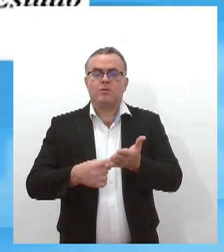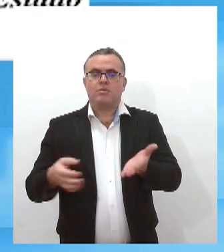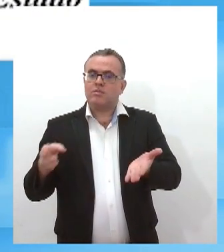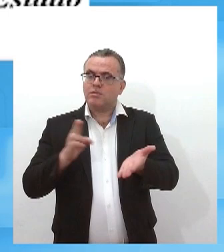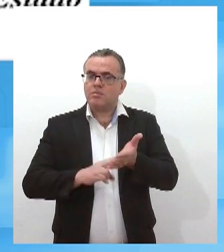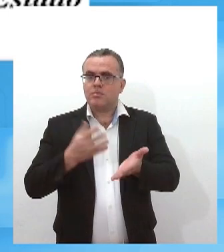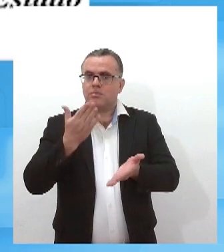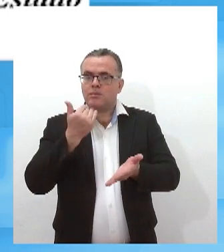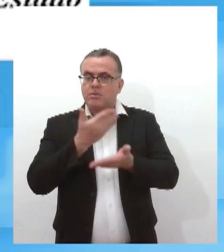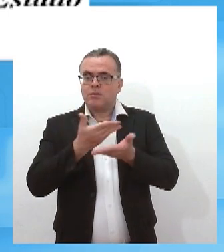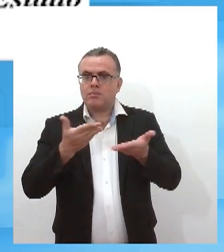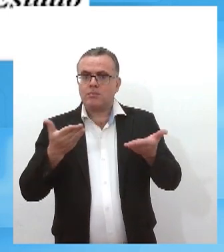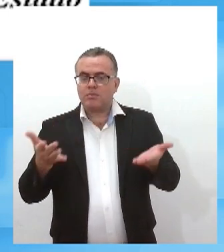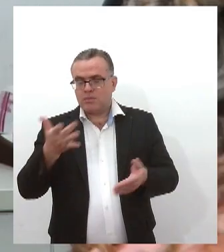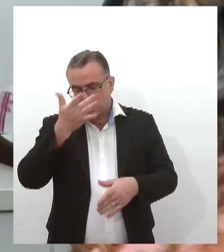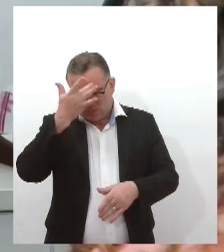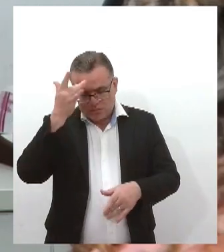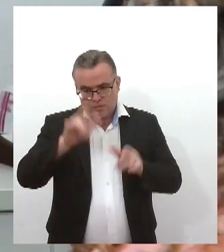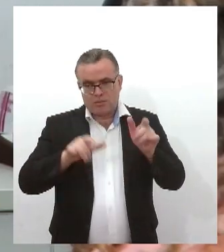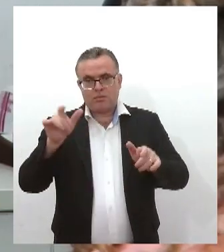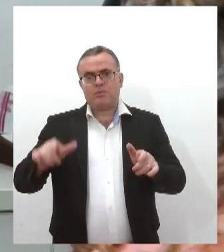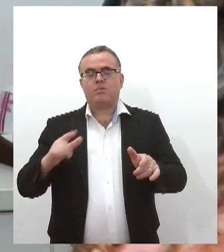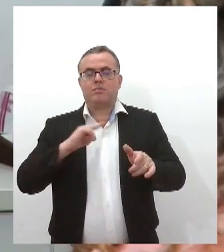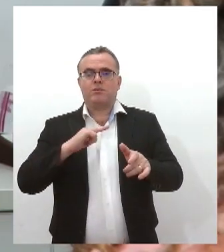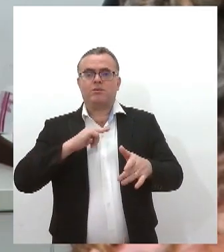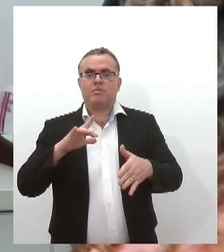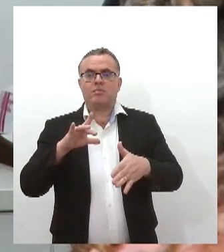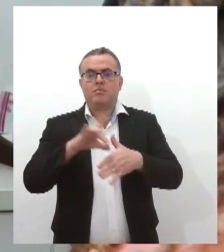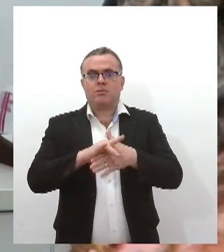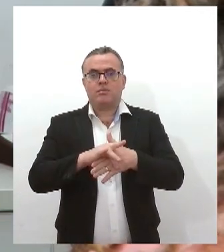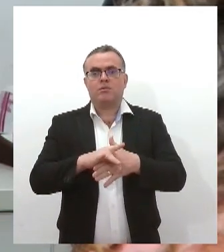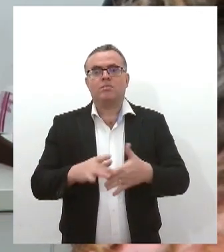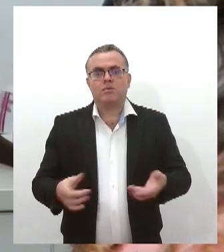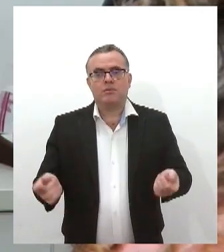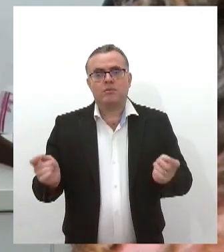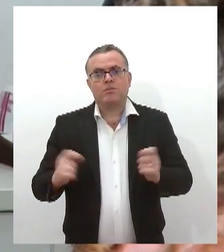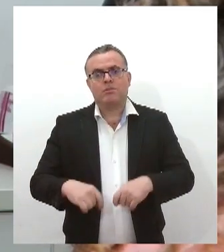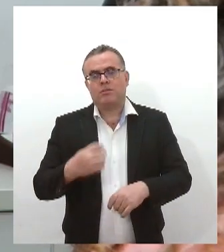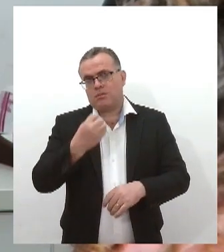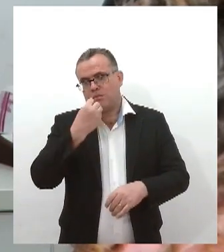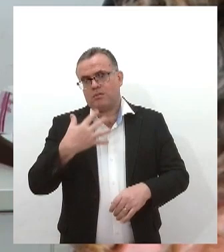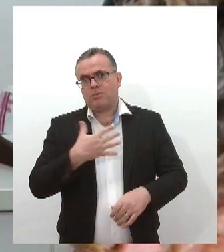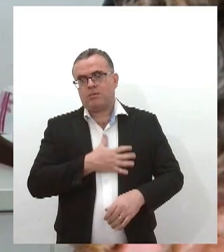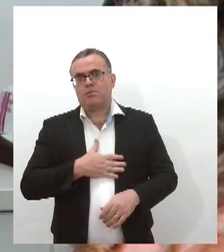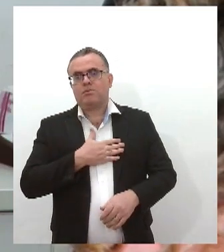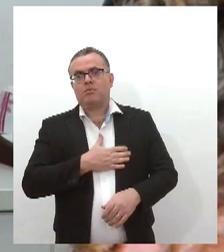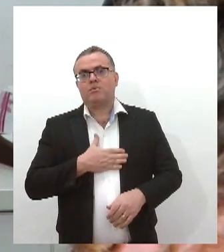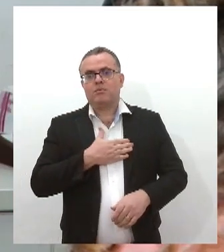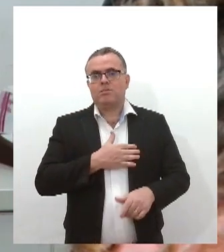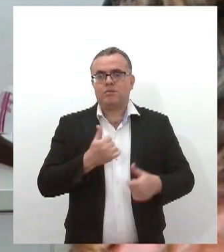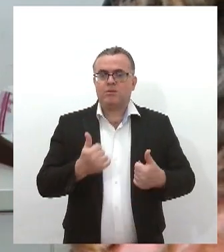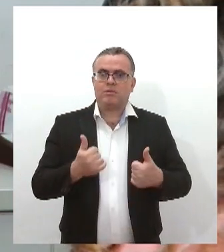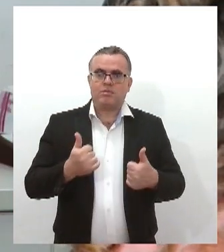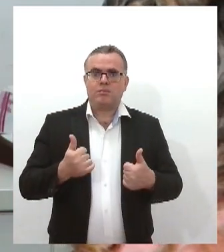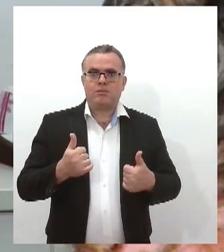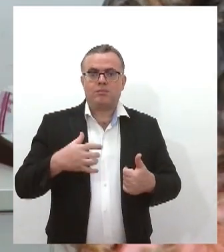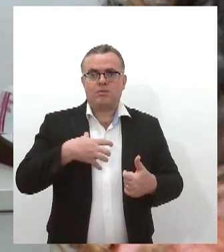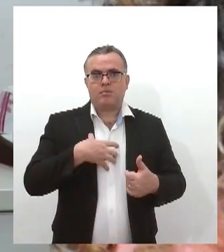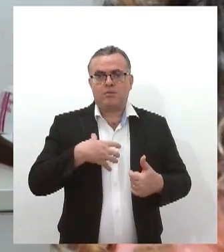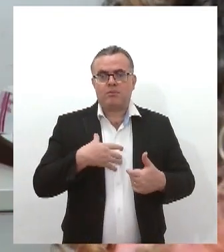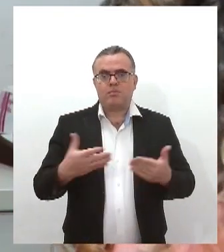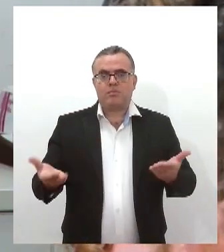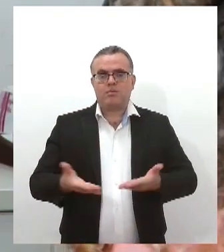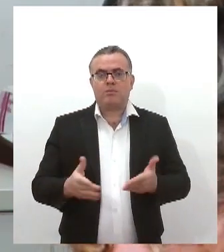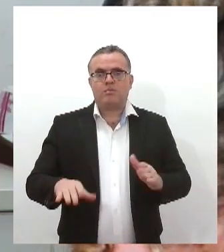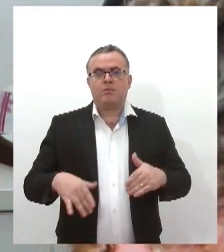pessoas que convivem com HIV/AIDS. Estabelecer isso foi muito satisfatório. Por quê? Porque no sentido que hoje a gente dá um aumento